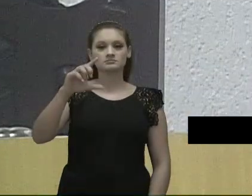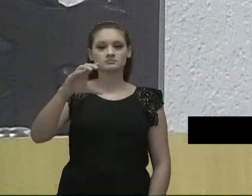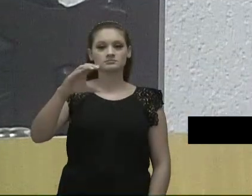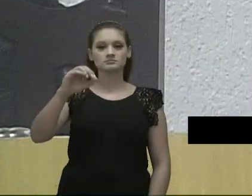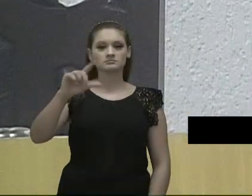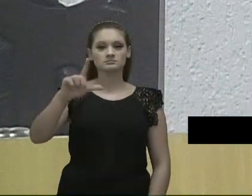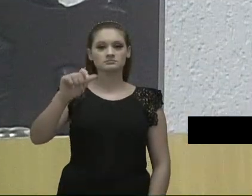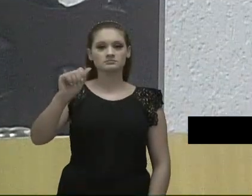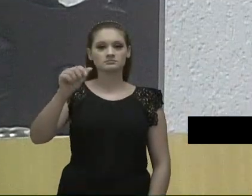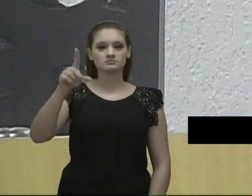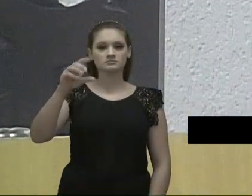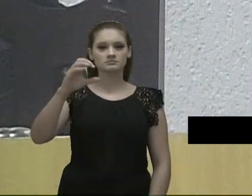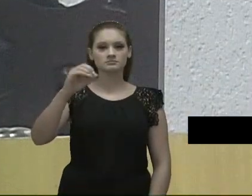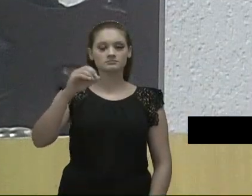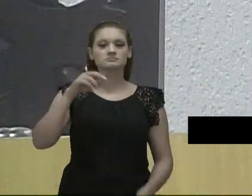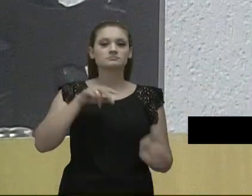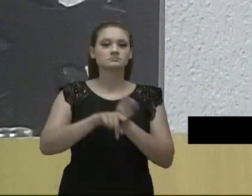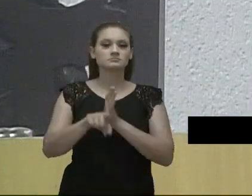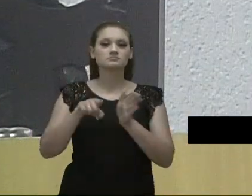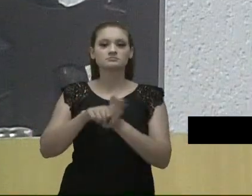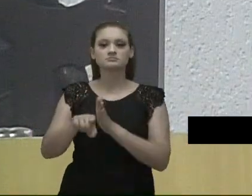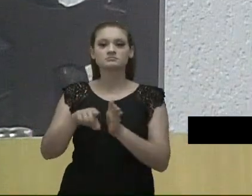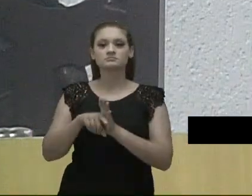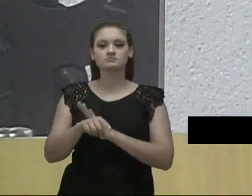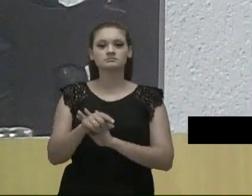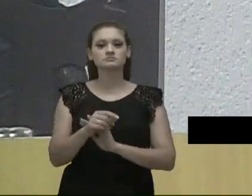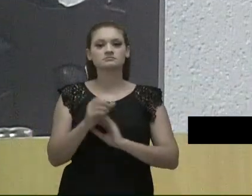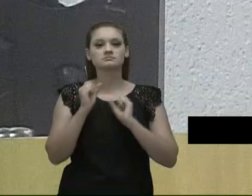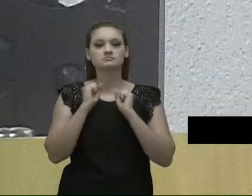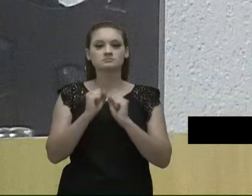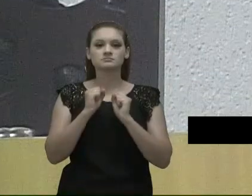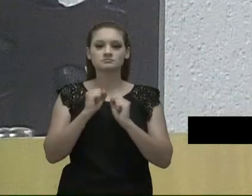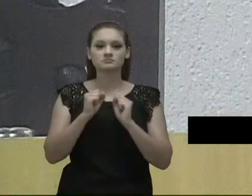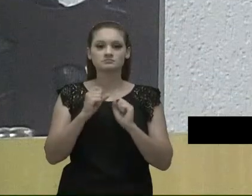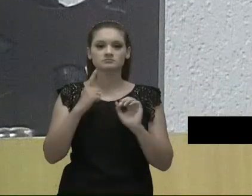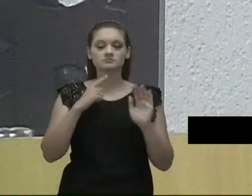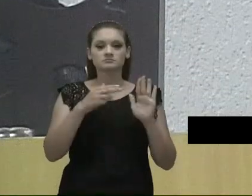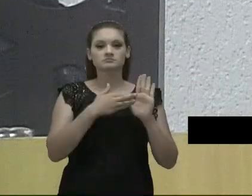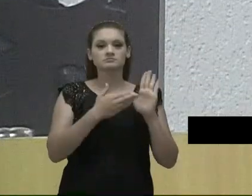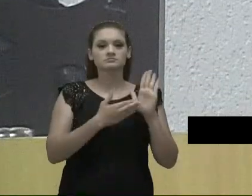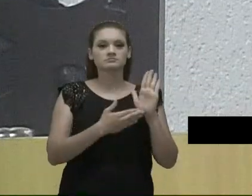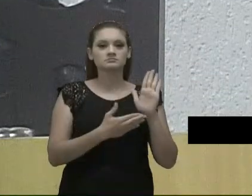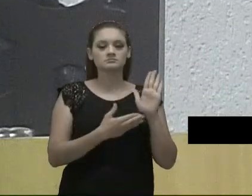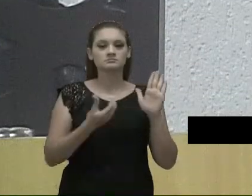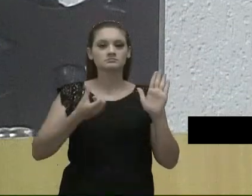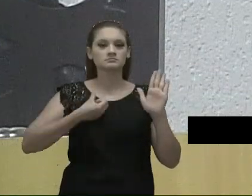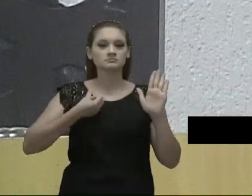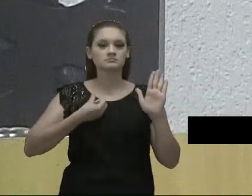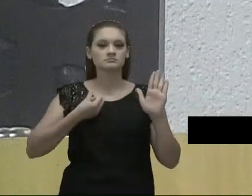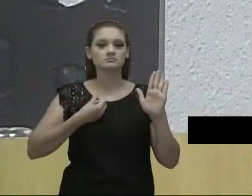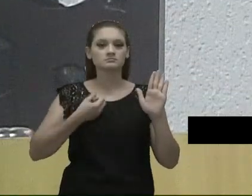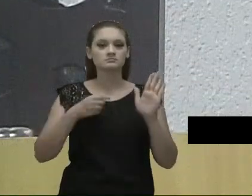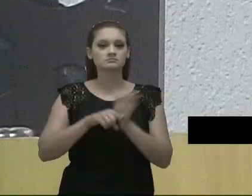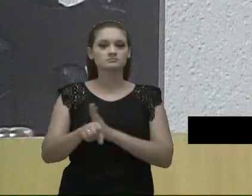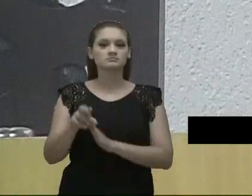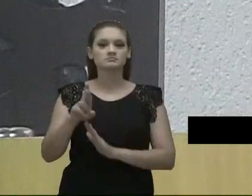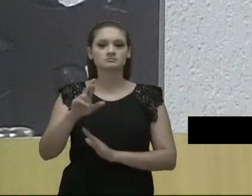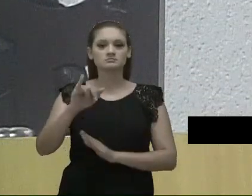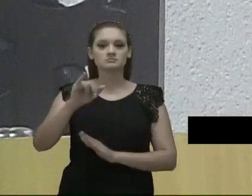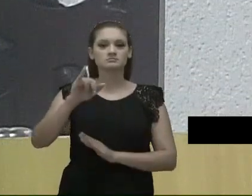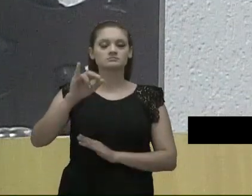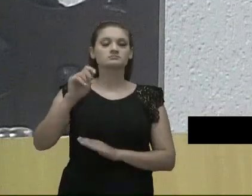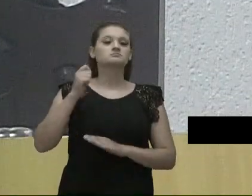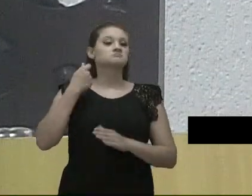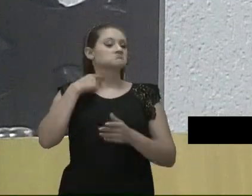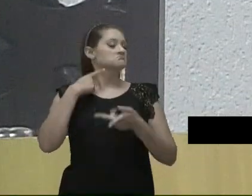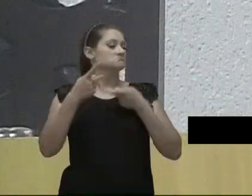Fica difícil a gente fazer um questionamento para a gente poder balizar, porque eu tenho um termo de referência aqui, aqui eu tenho números. Perguntei para o Rui e ele não pode me dar